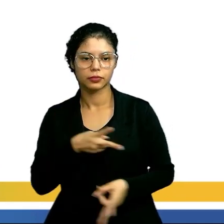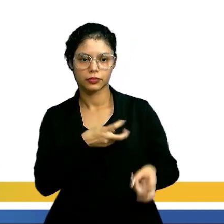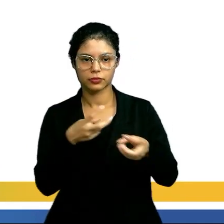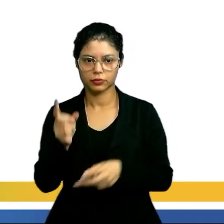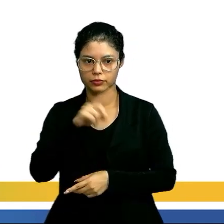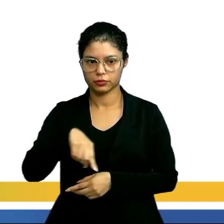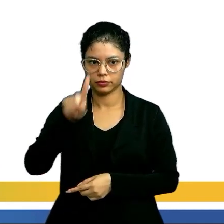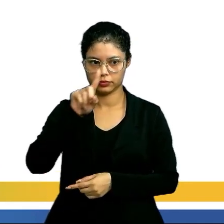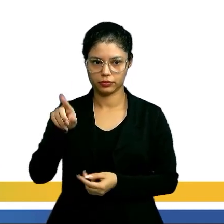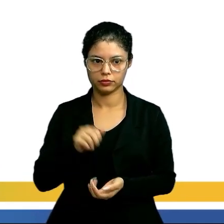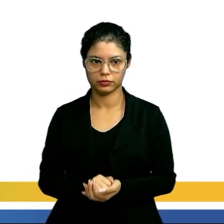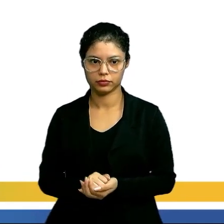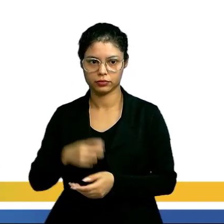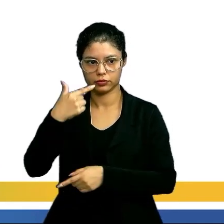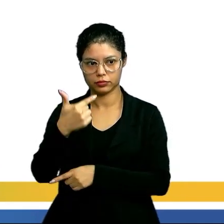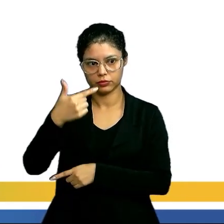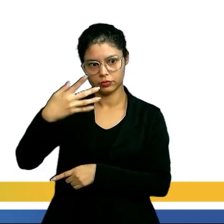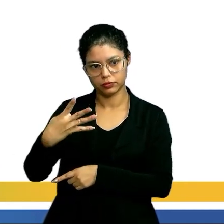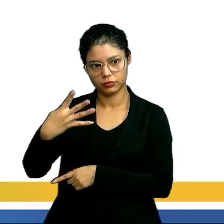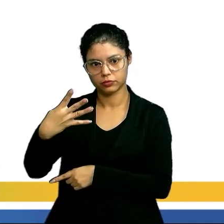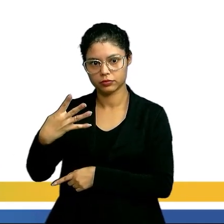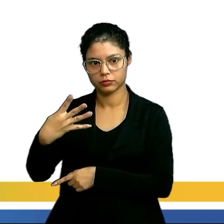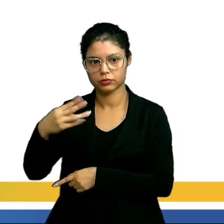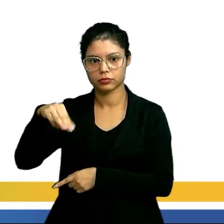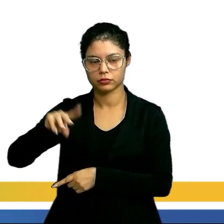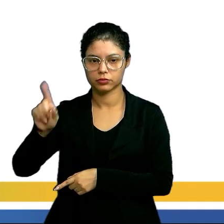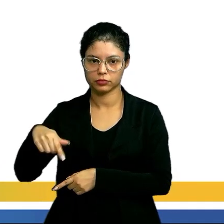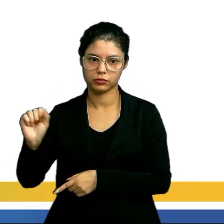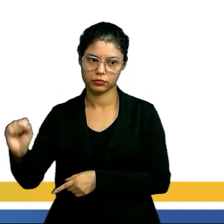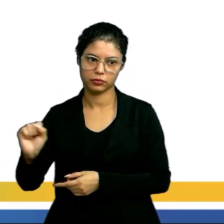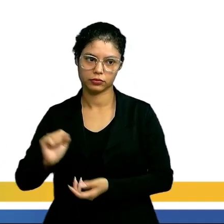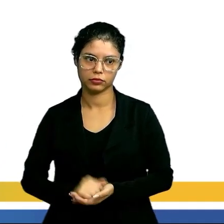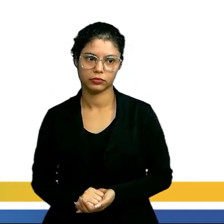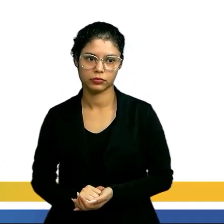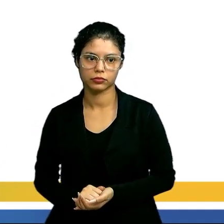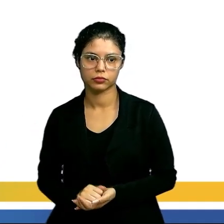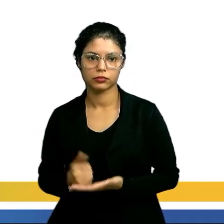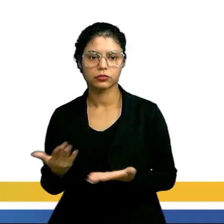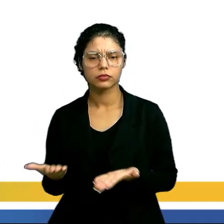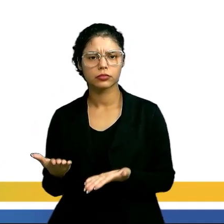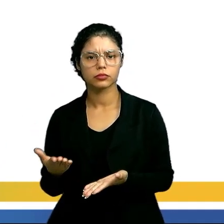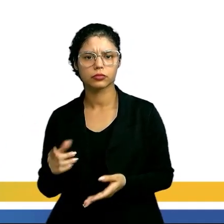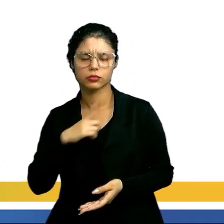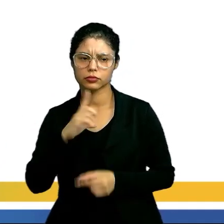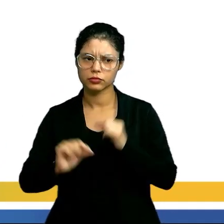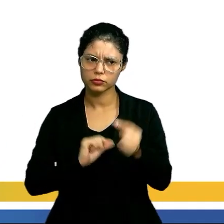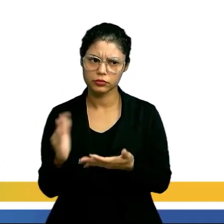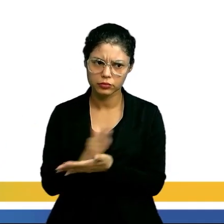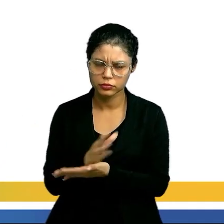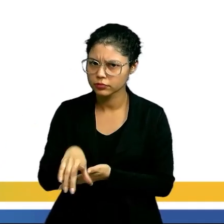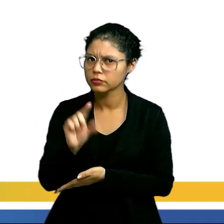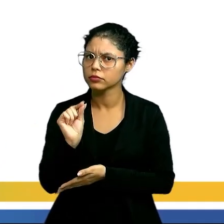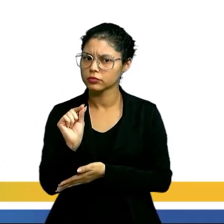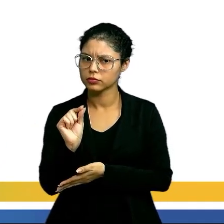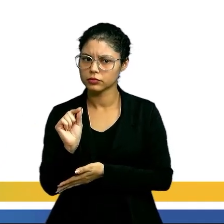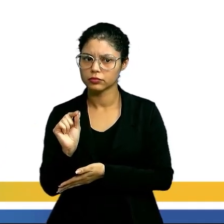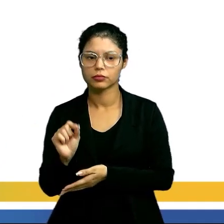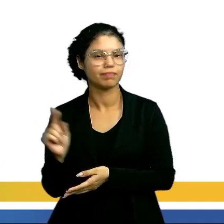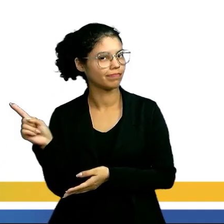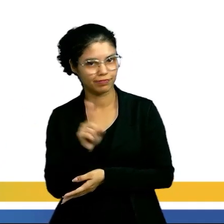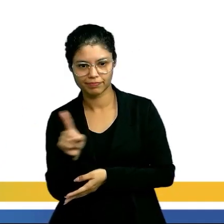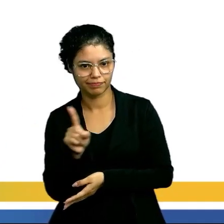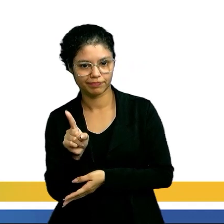falou que essa energia está submetida à energia potencial gravitacional. Letra C. Potencial elétrica em energia